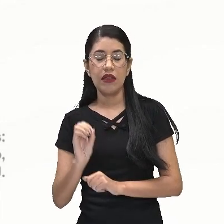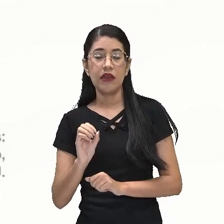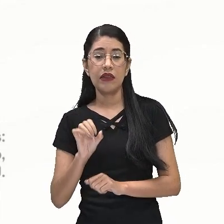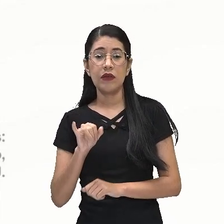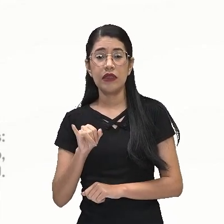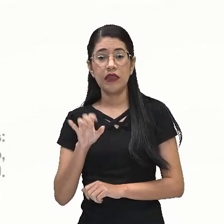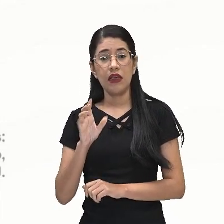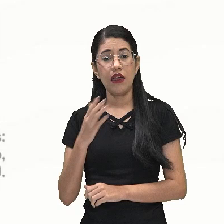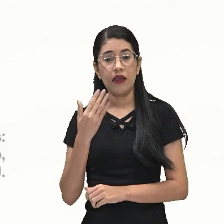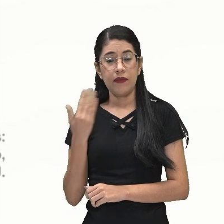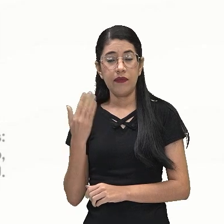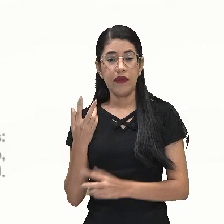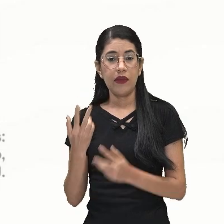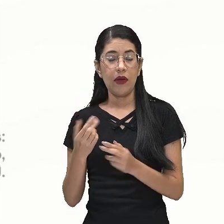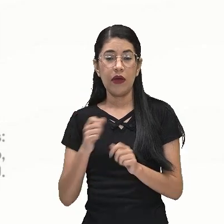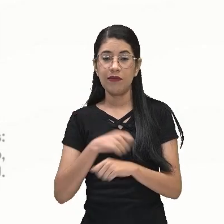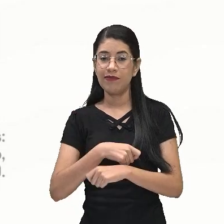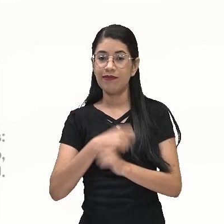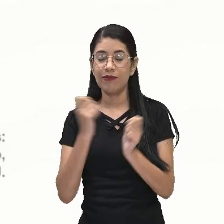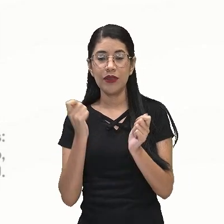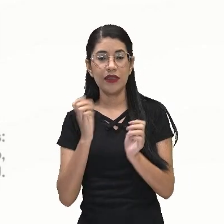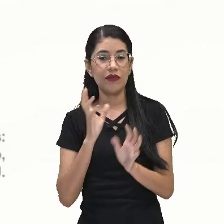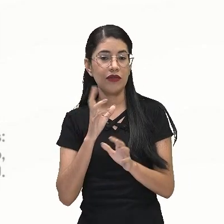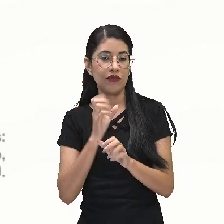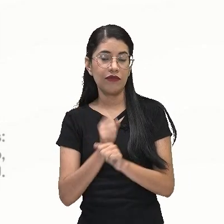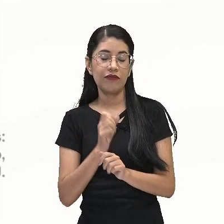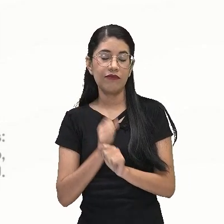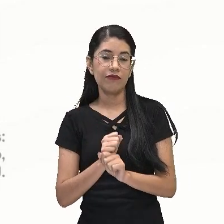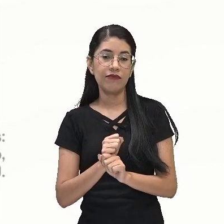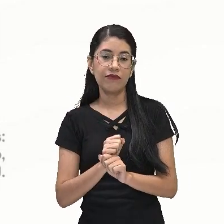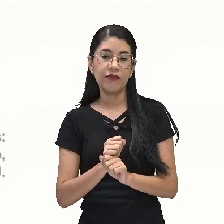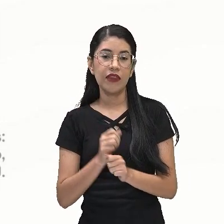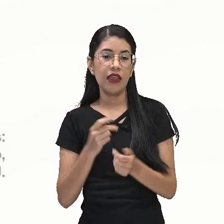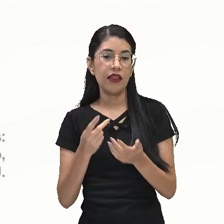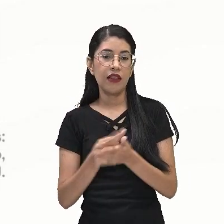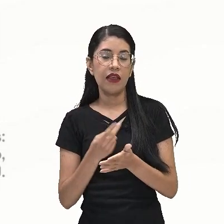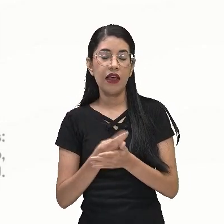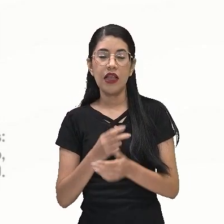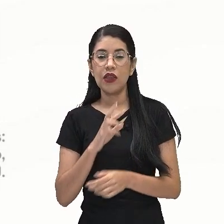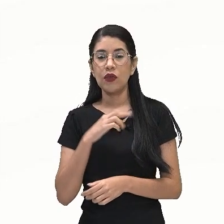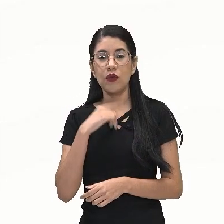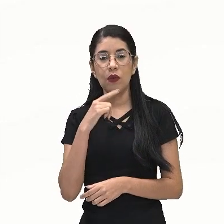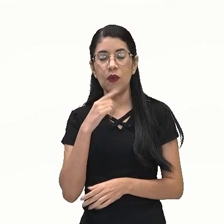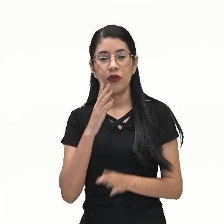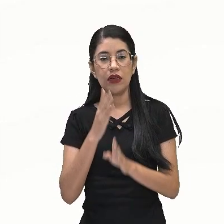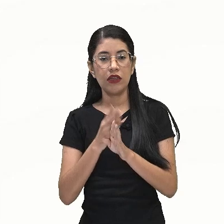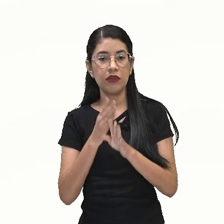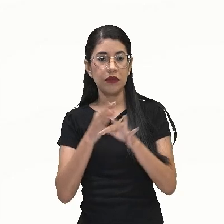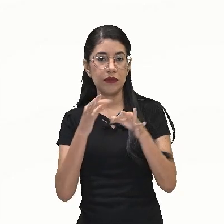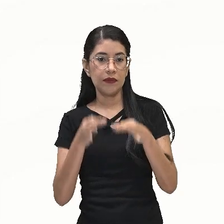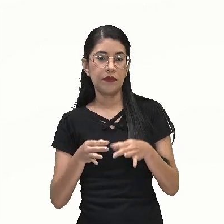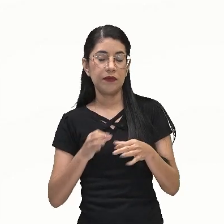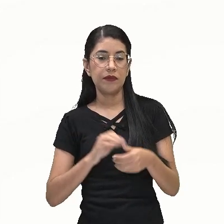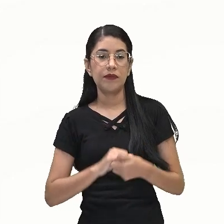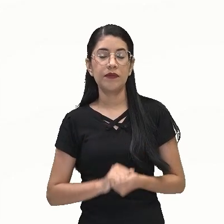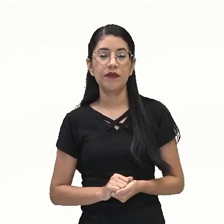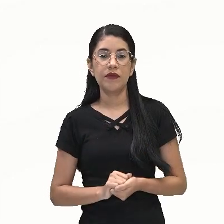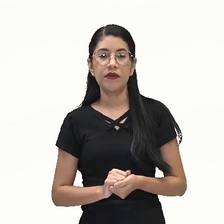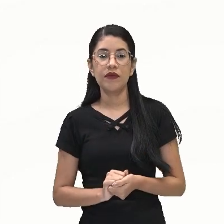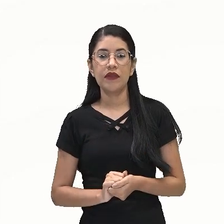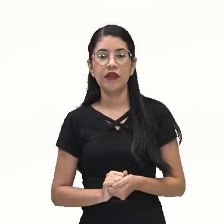é impossível. Tá? Então, eu não tenho solução para esse meu sistema. Ok, falamos tanto